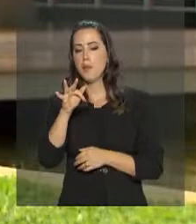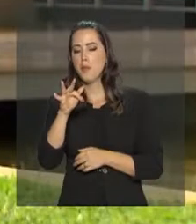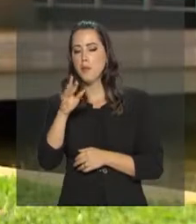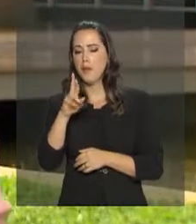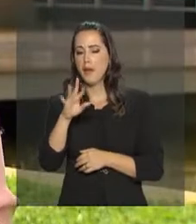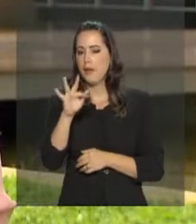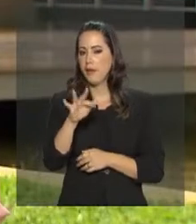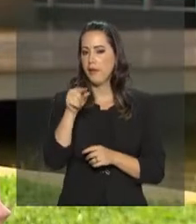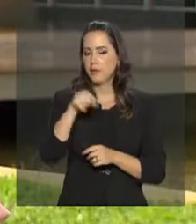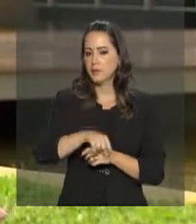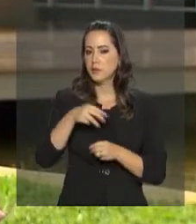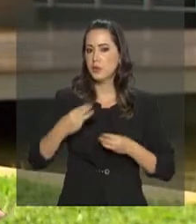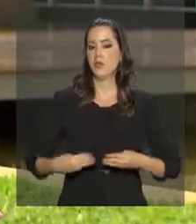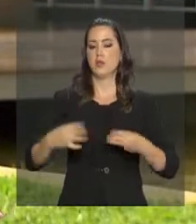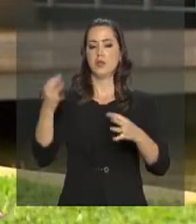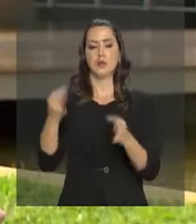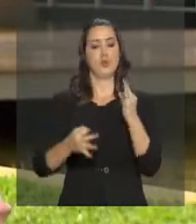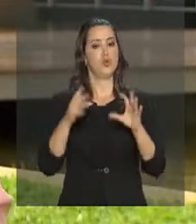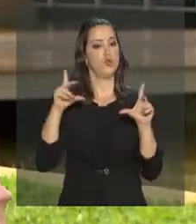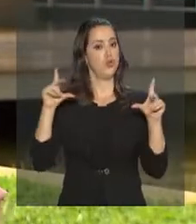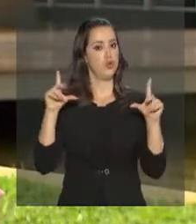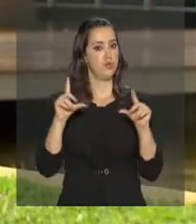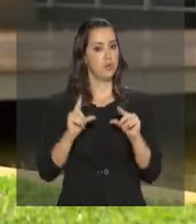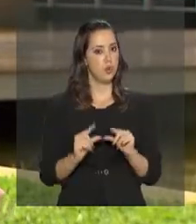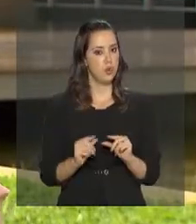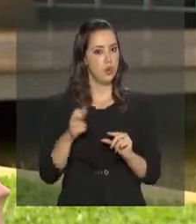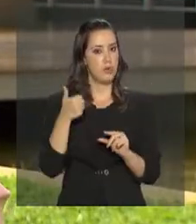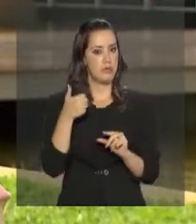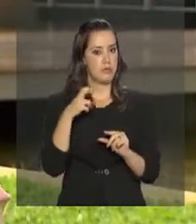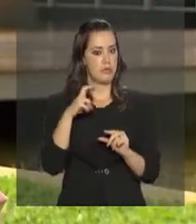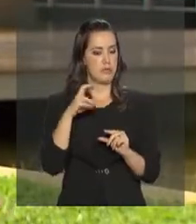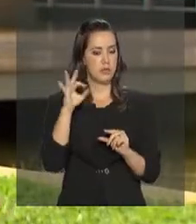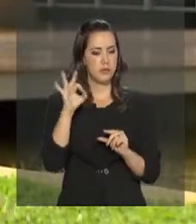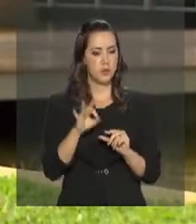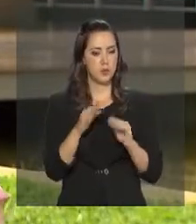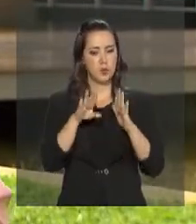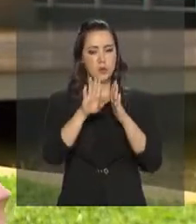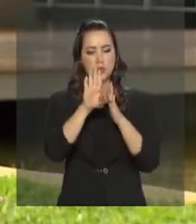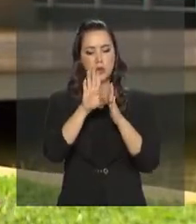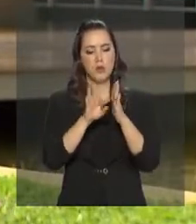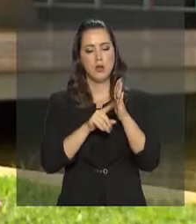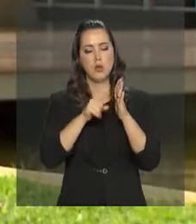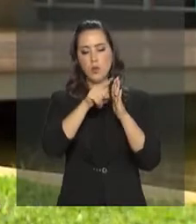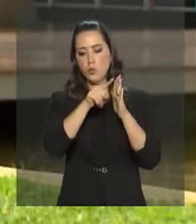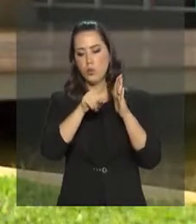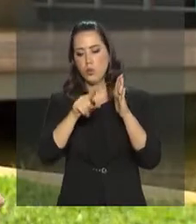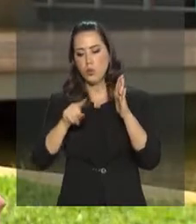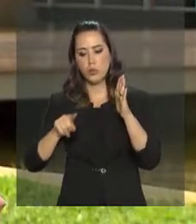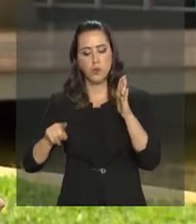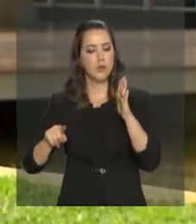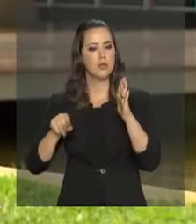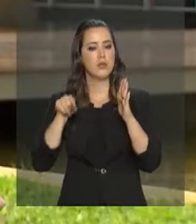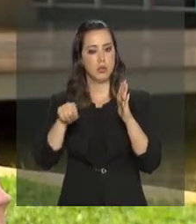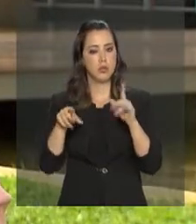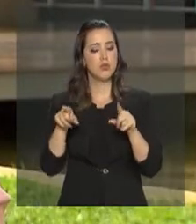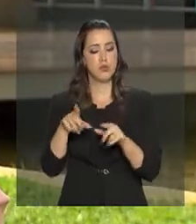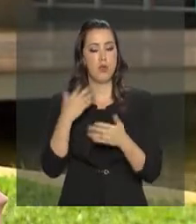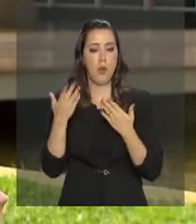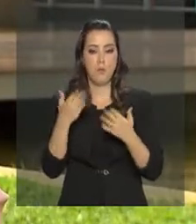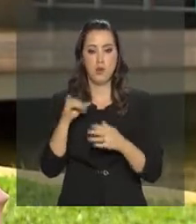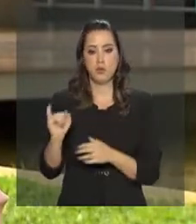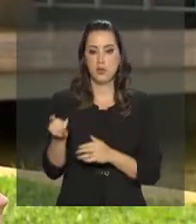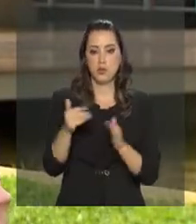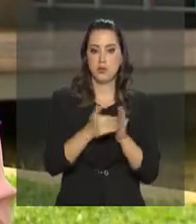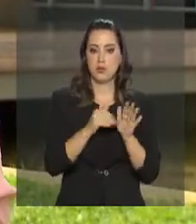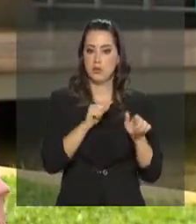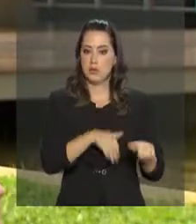da Justiça, houve uma redução de 15% no número de mortes nas rodovias federais de janeiro a